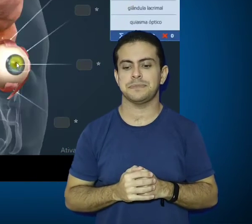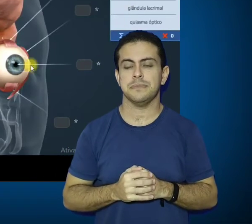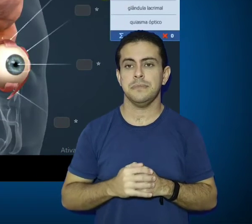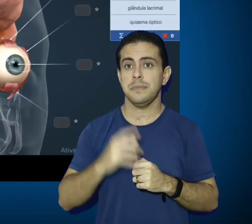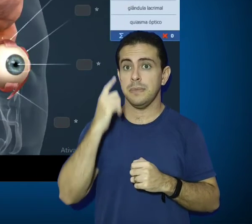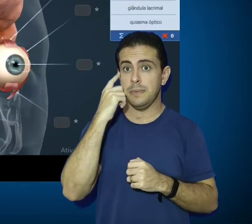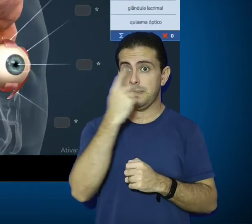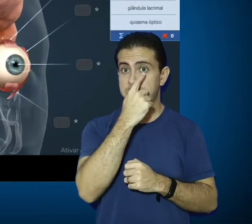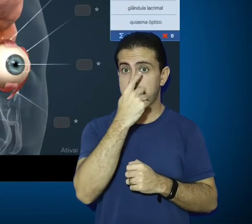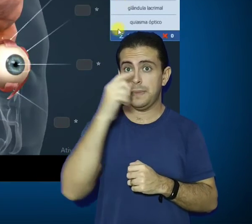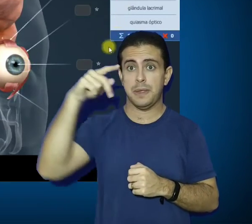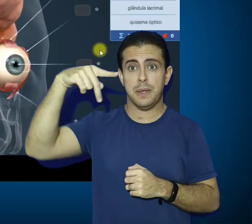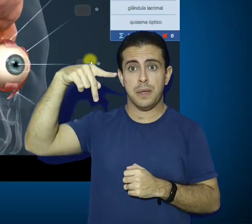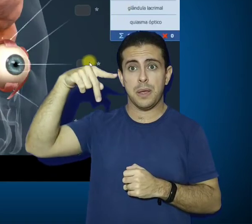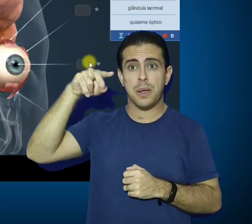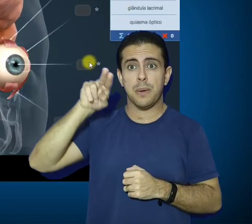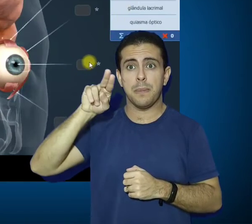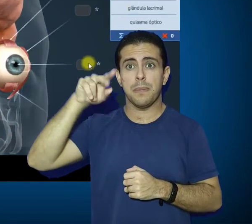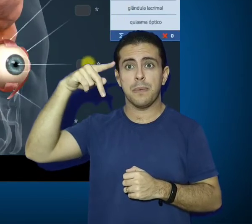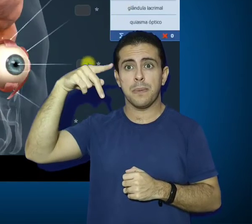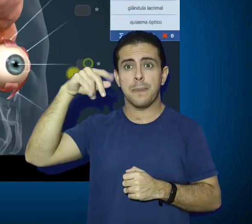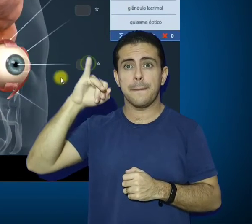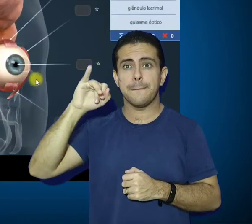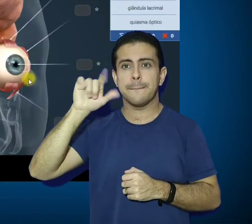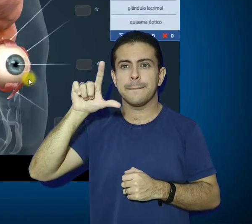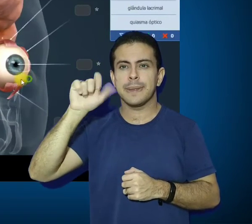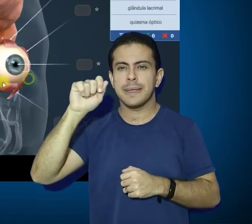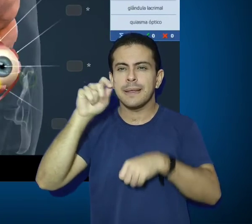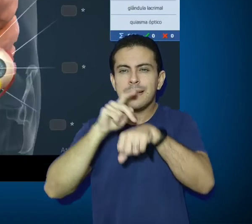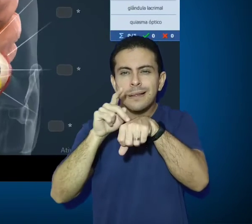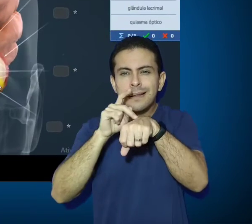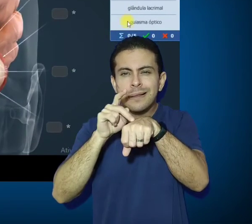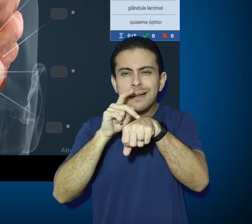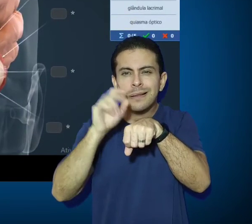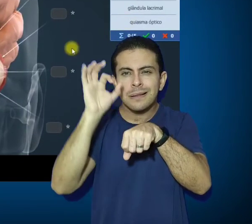Pupila. A pupila é essa região